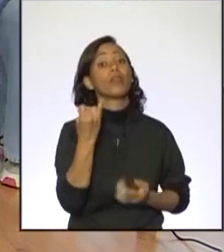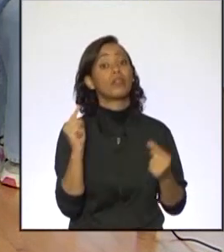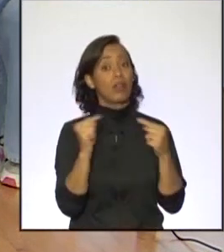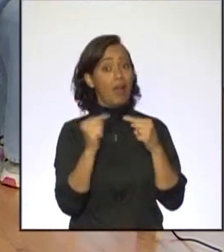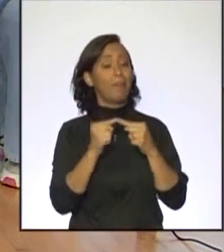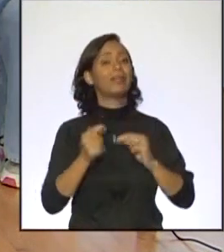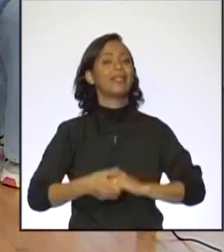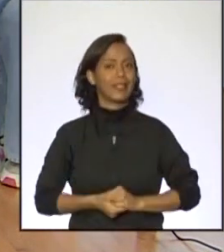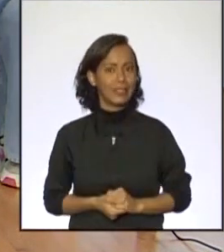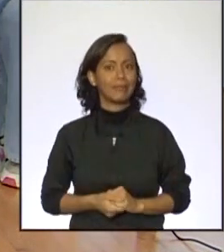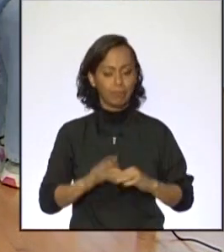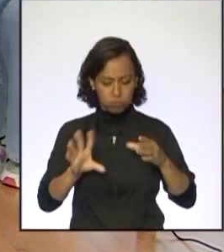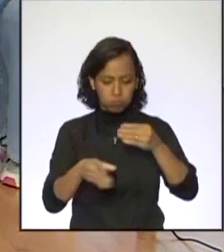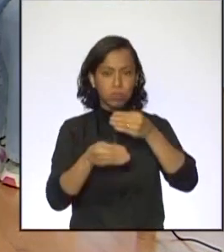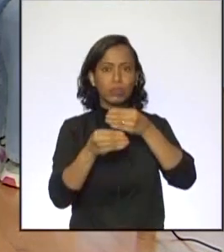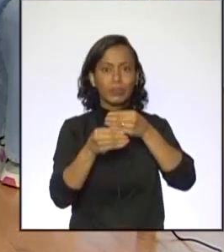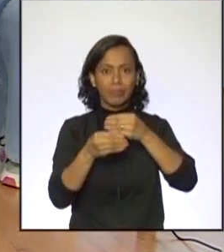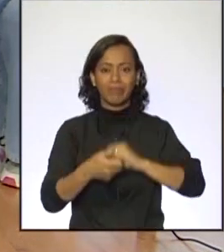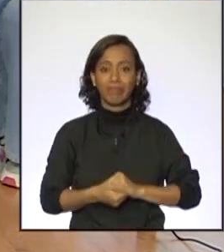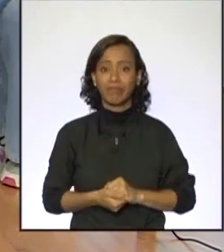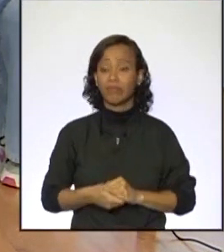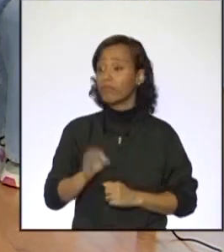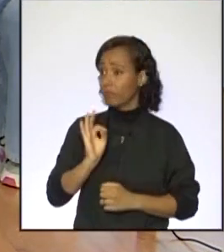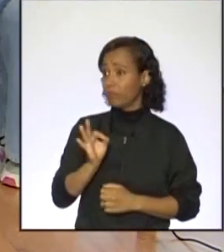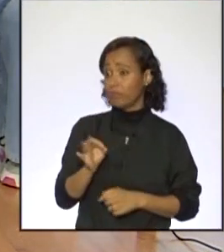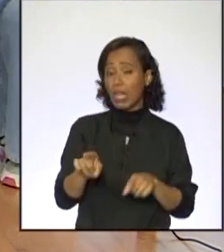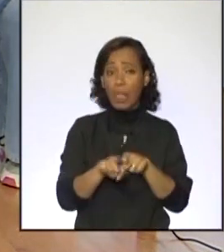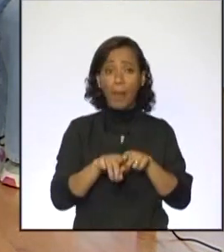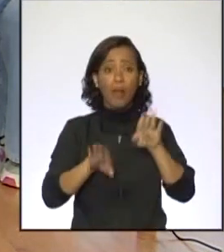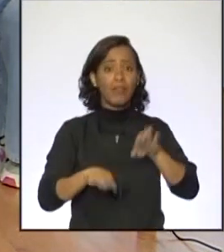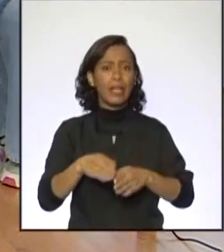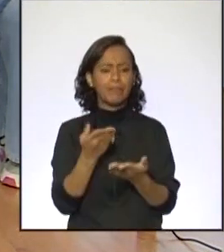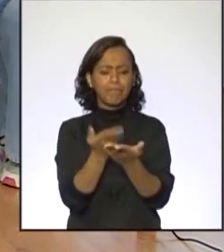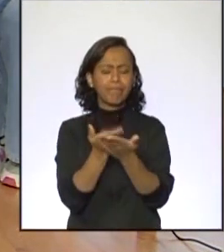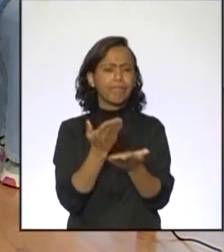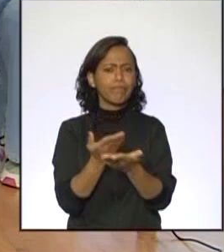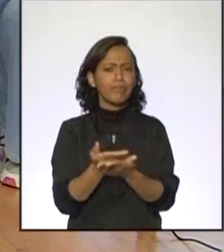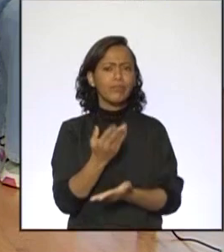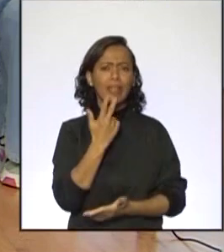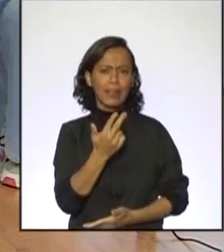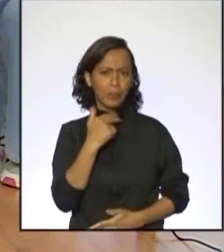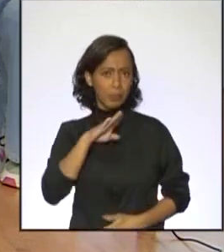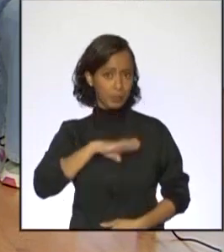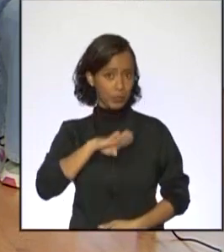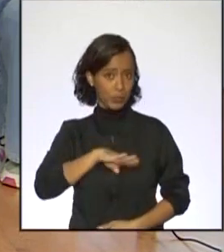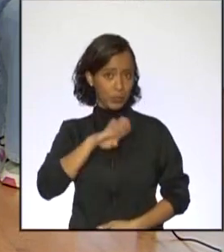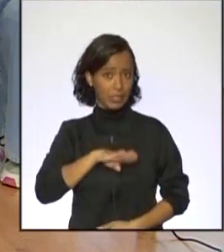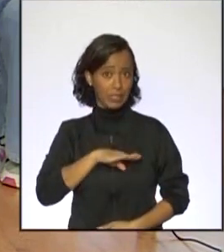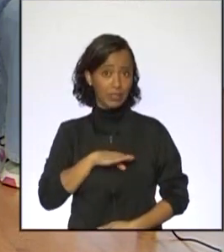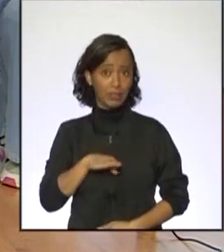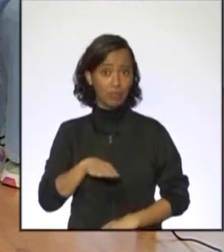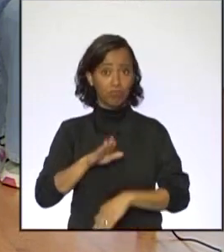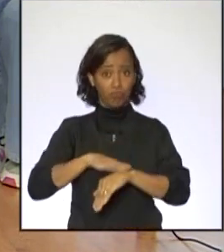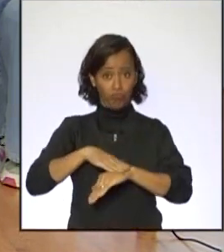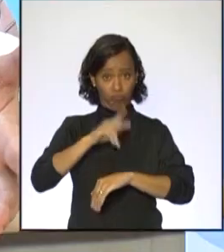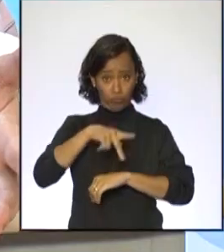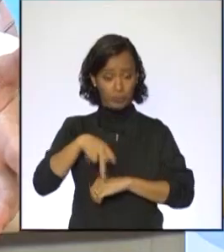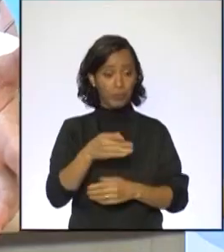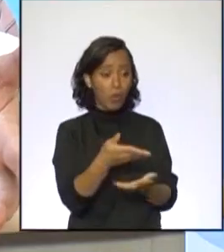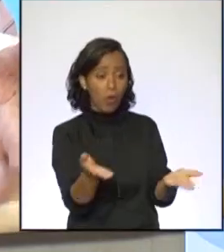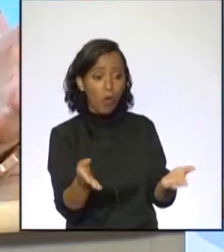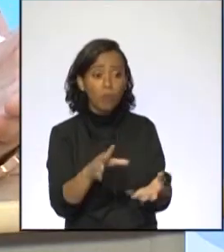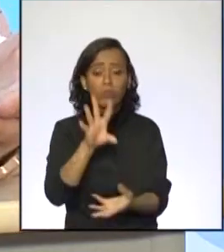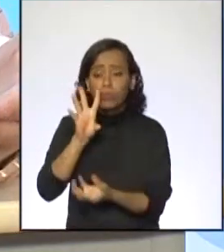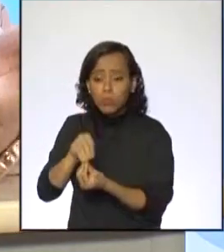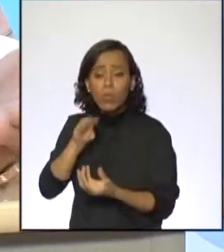sim, né? Sim. Nas aulas de língua portuguesa, em aulas de orientação de estudo, a gente pede um resumo para vocês. Nossa, como